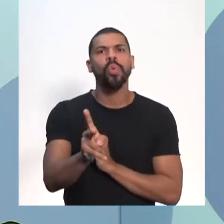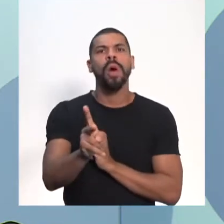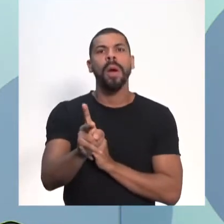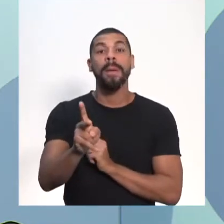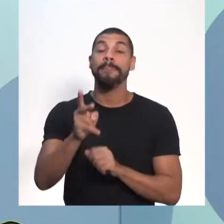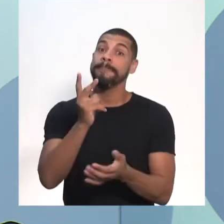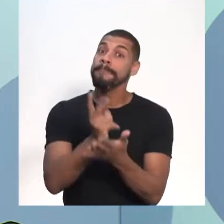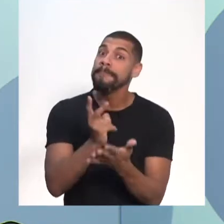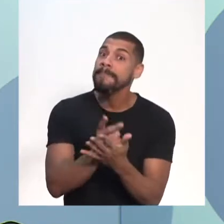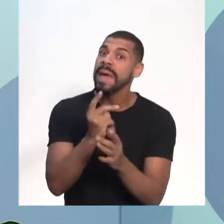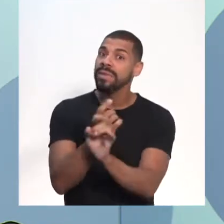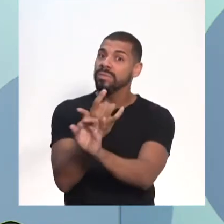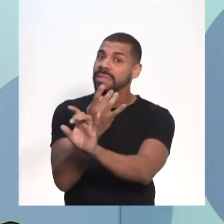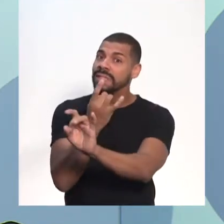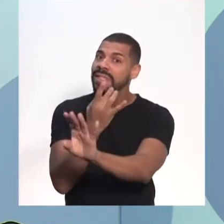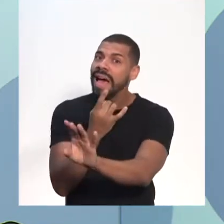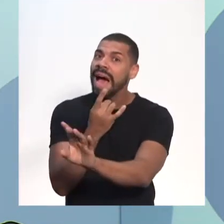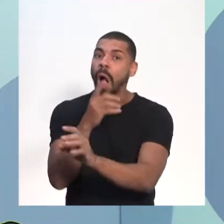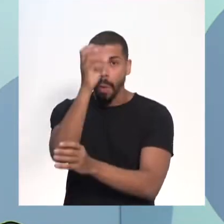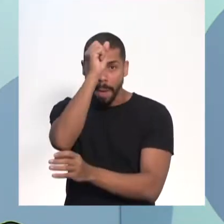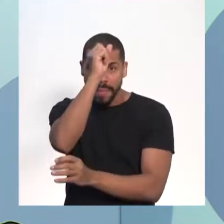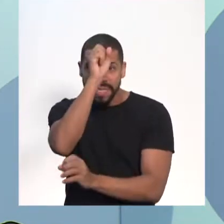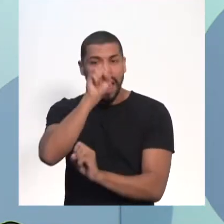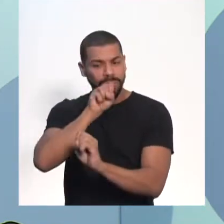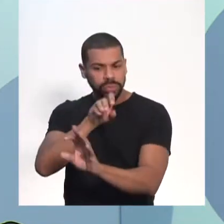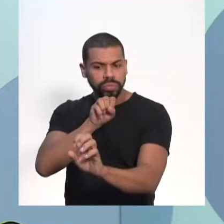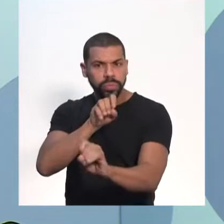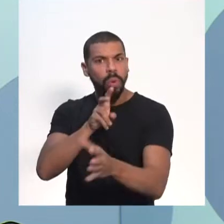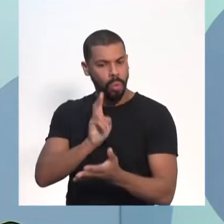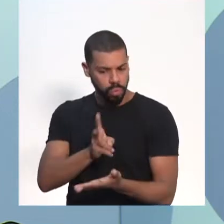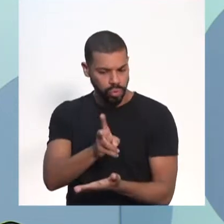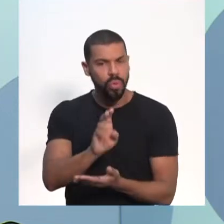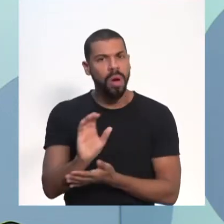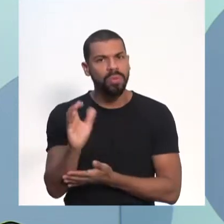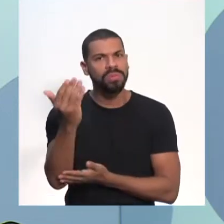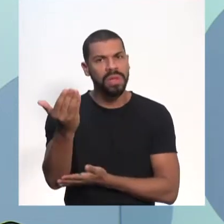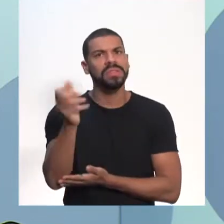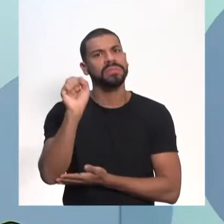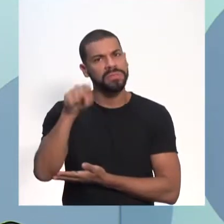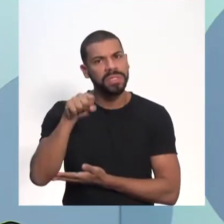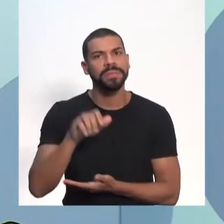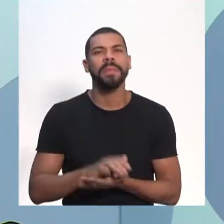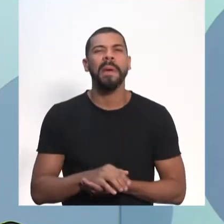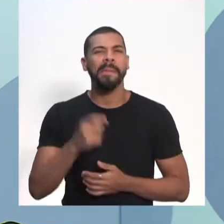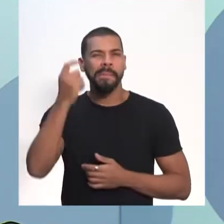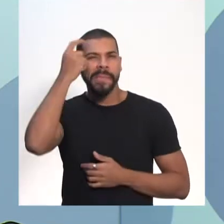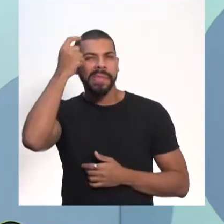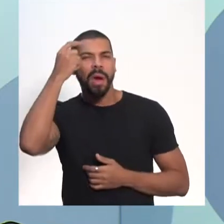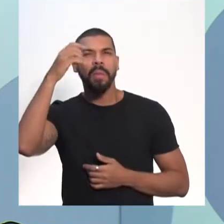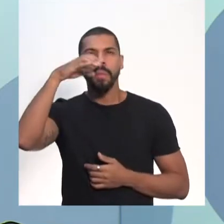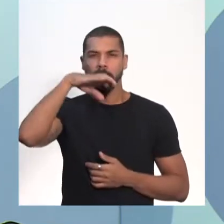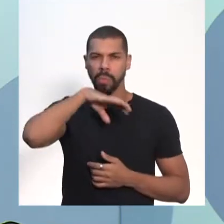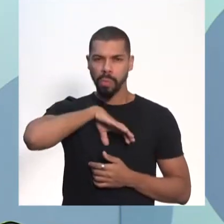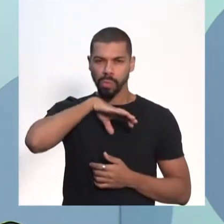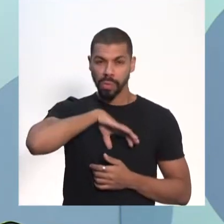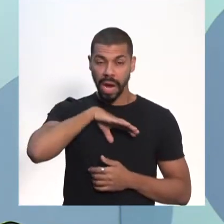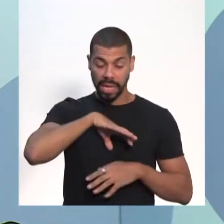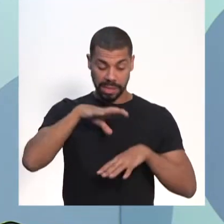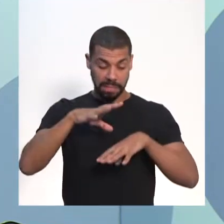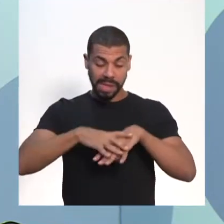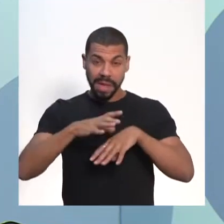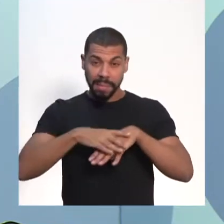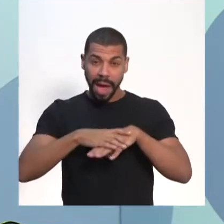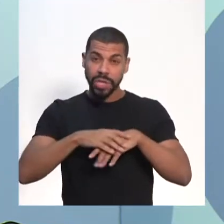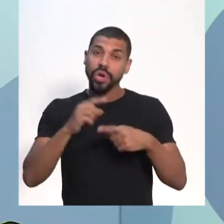apesar da distância, a aprendizagem vai continuar acontecendo. Então, nós pensamos em língua e matemática, a gente tem uma quantidade